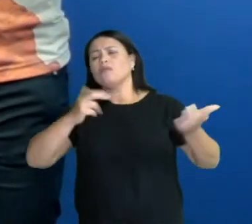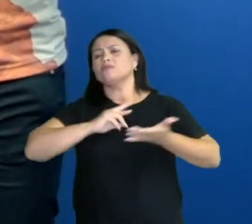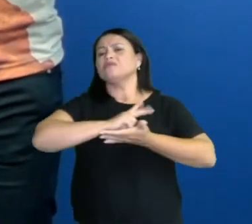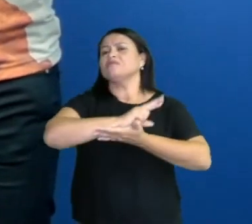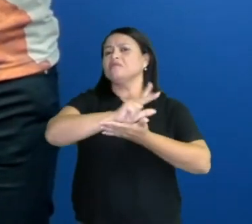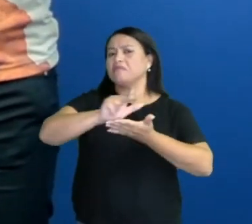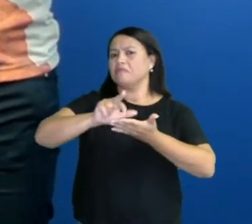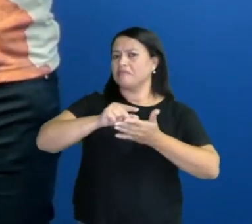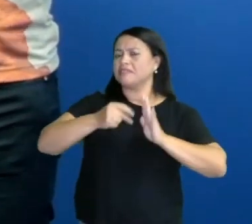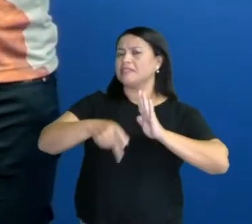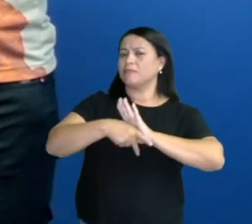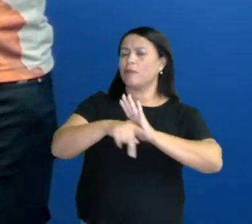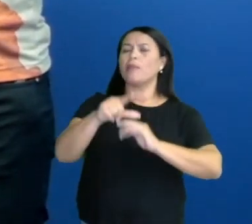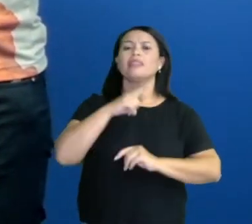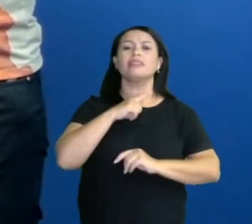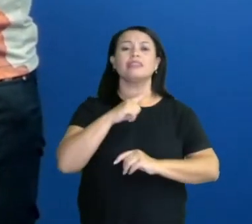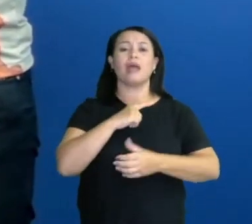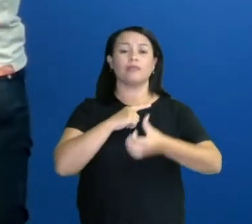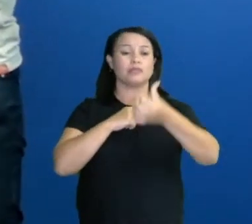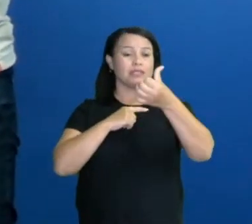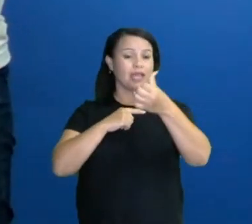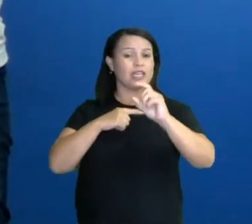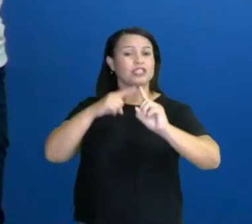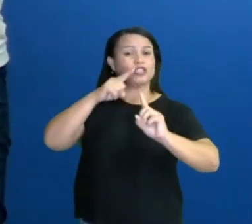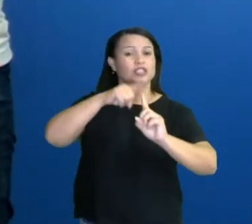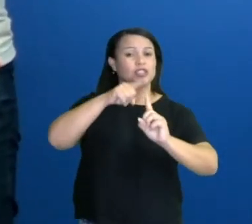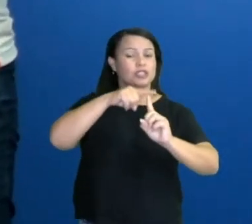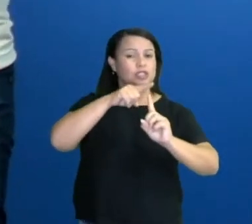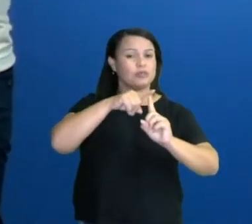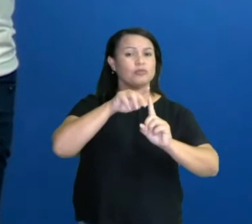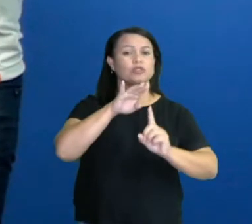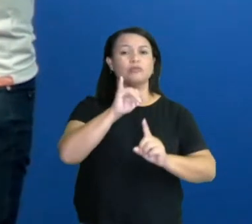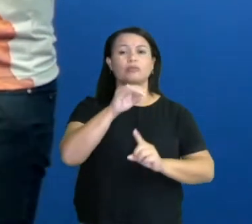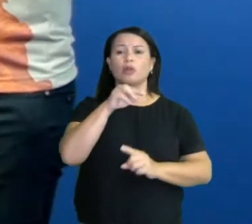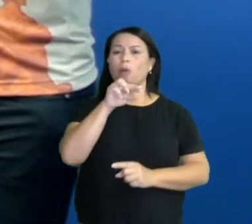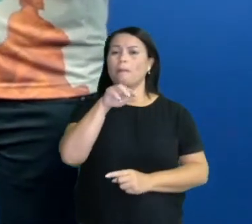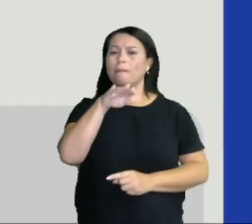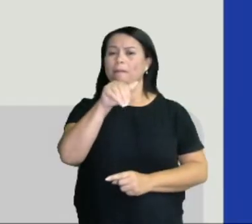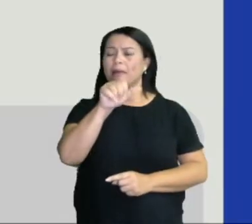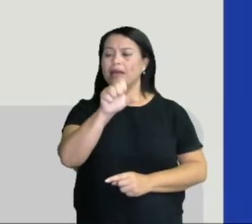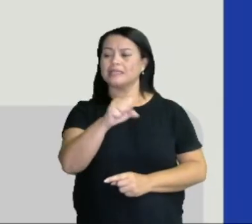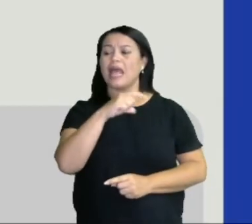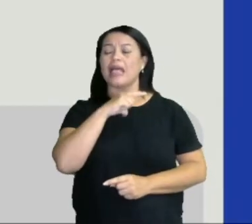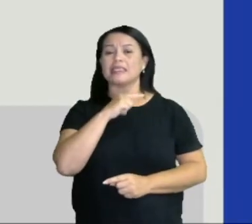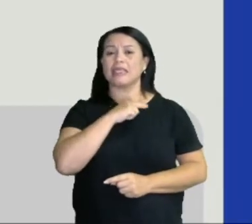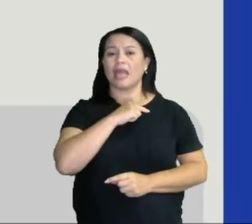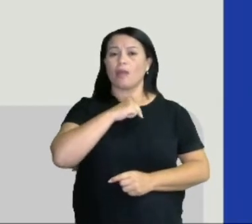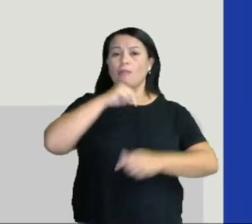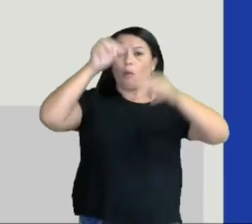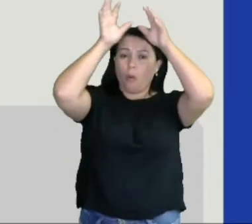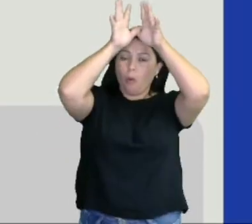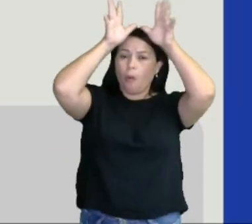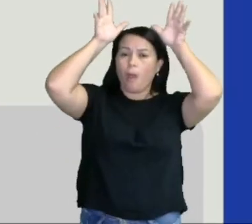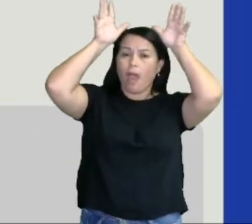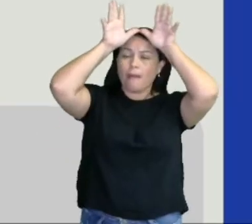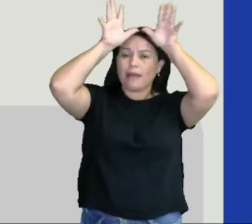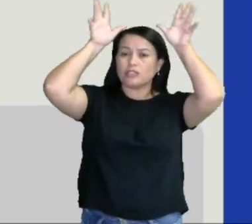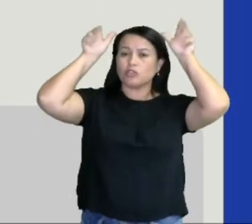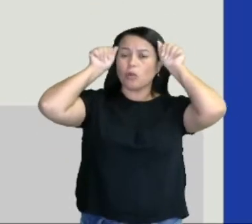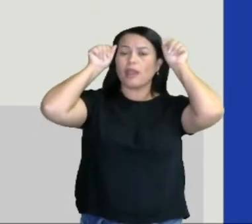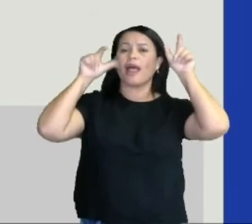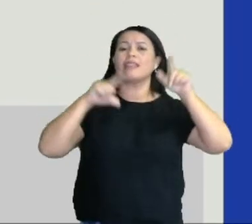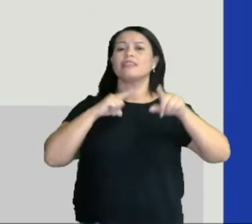continental, nós possuímos 6 tipos de biomas. Possuímos o bioma Amazônia, o bioma